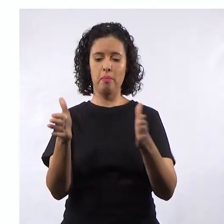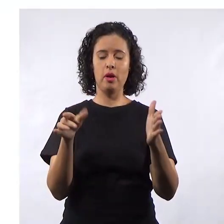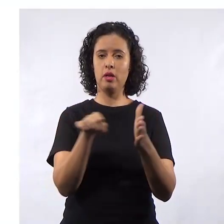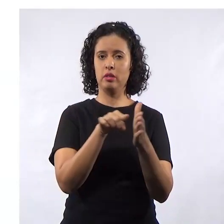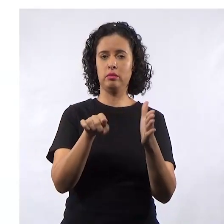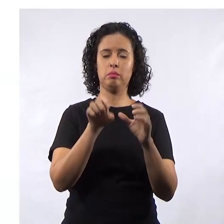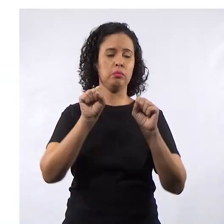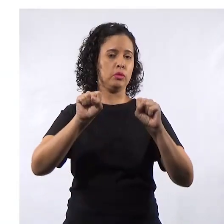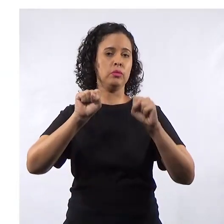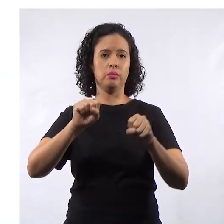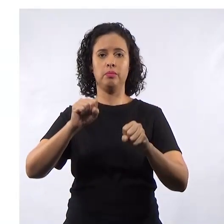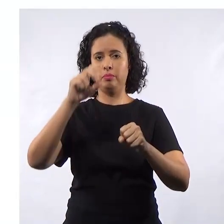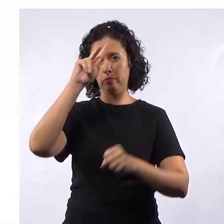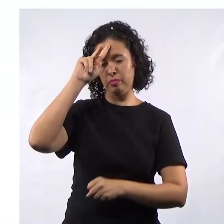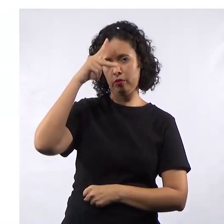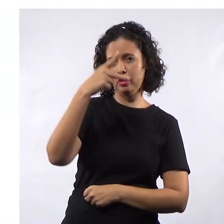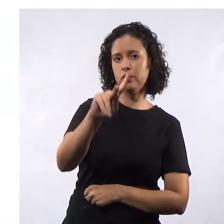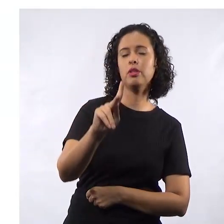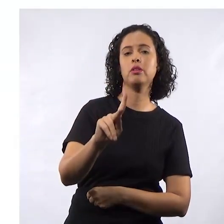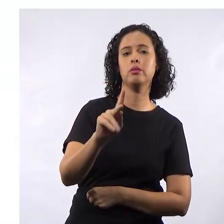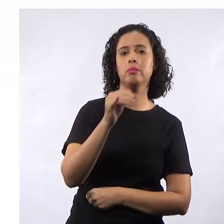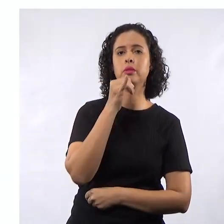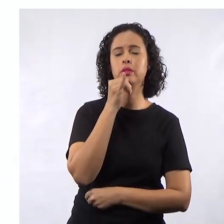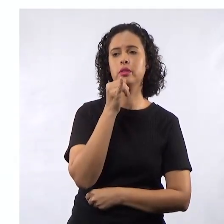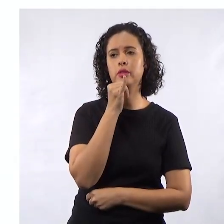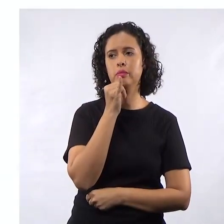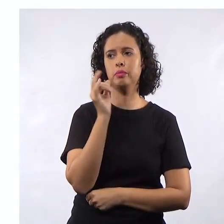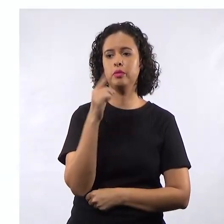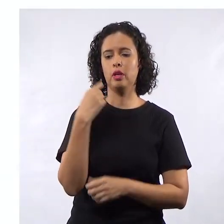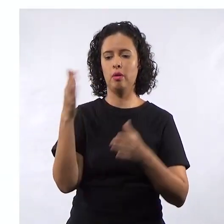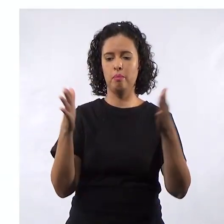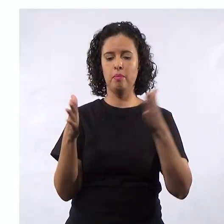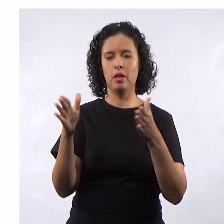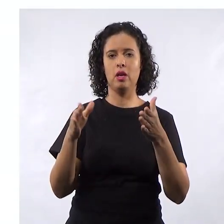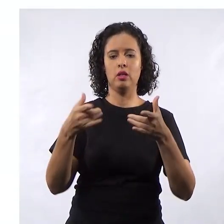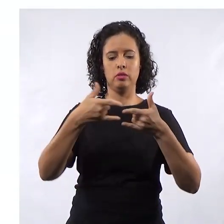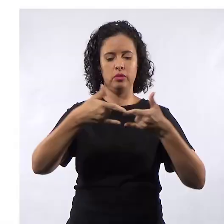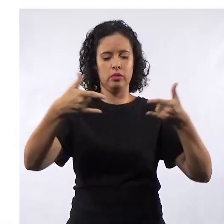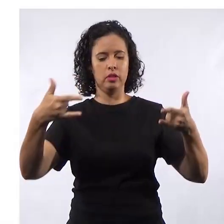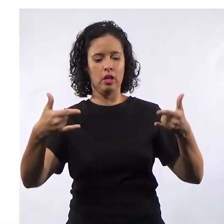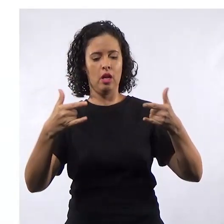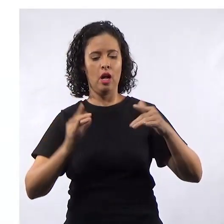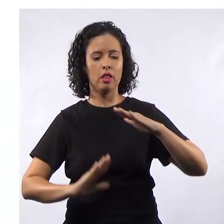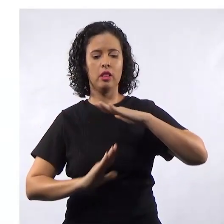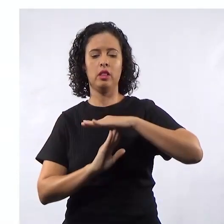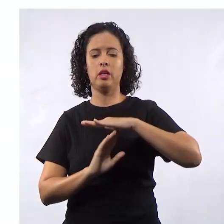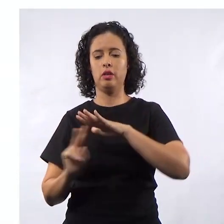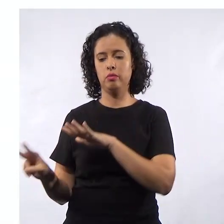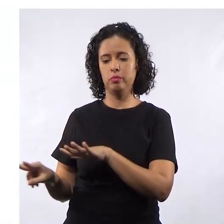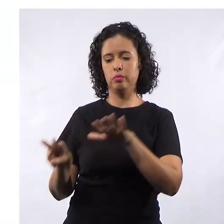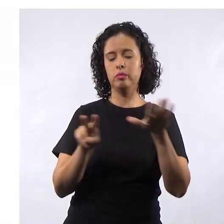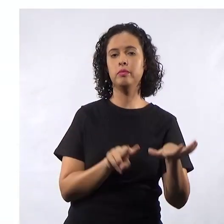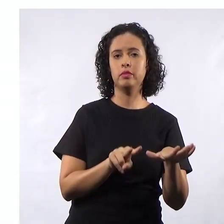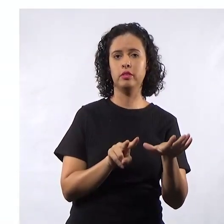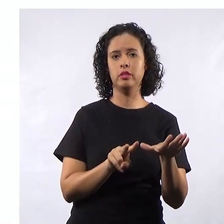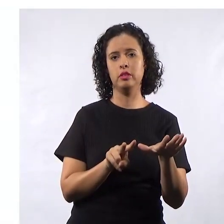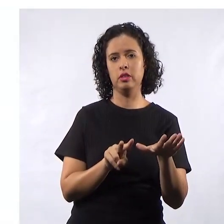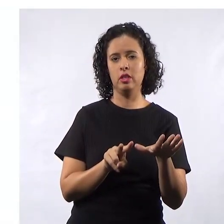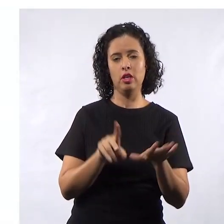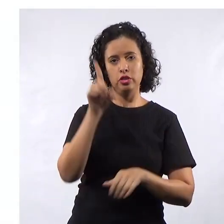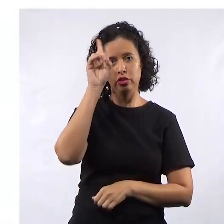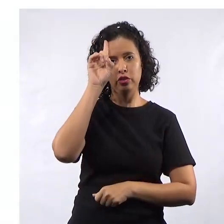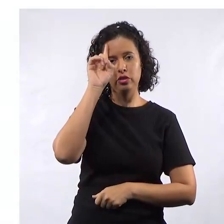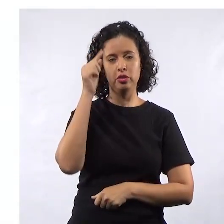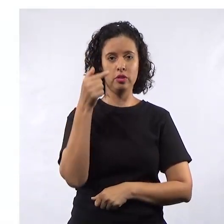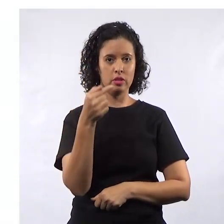que você queira aqui no contrato. O prazo para a gente fazer o distrato, você tem até, por exemplo, uma semana, 7